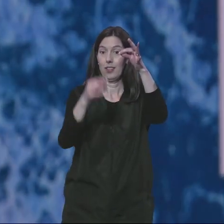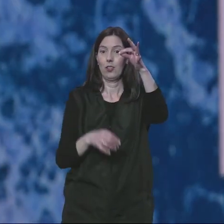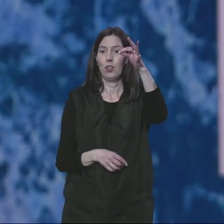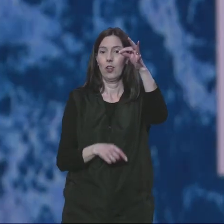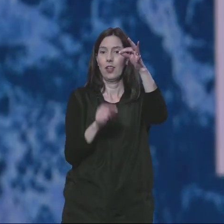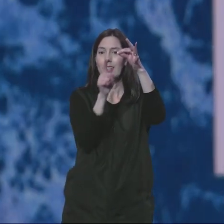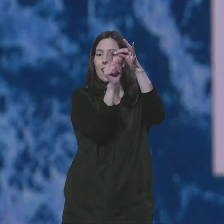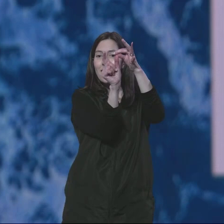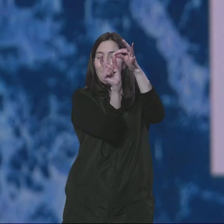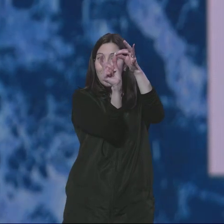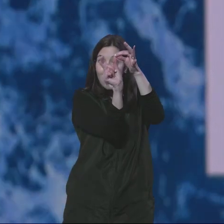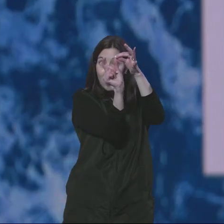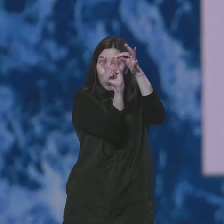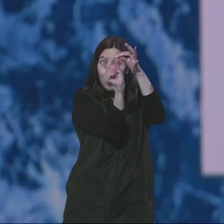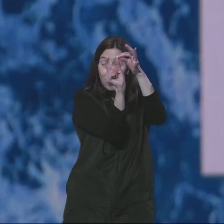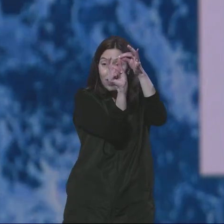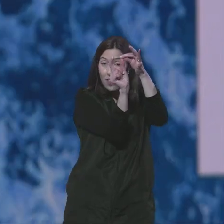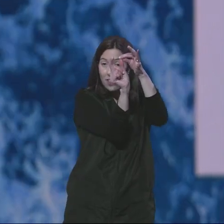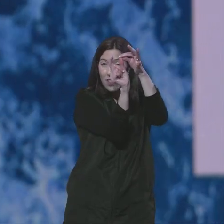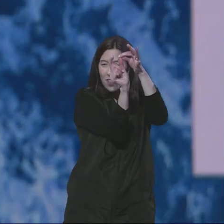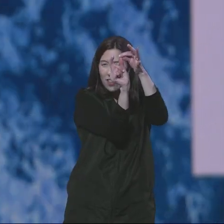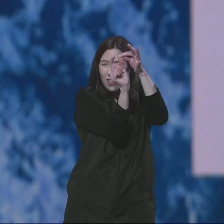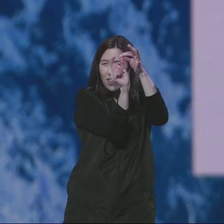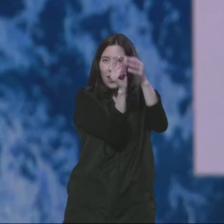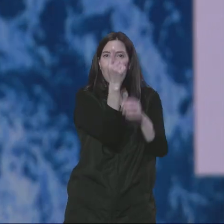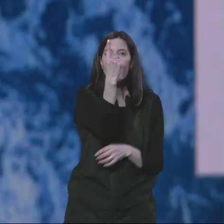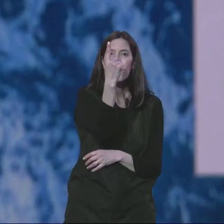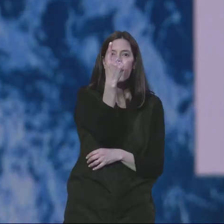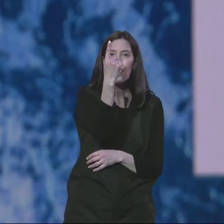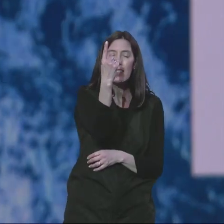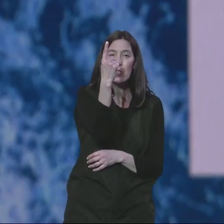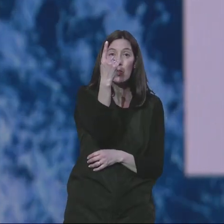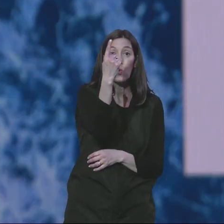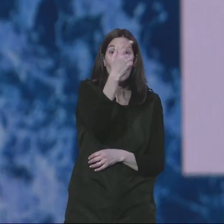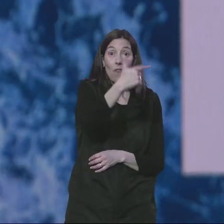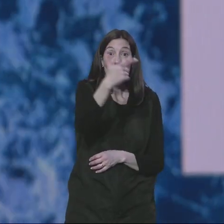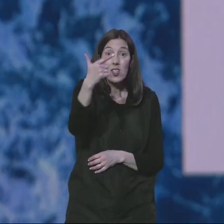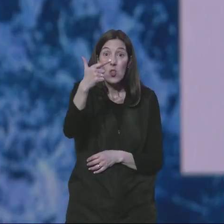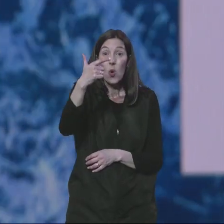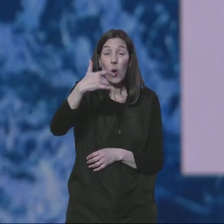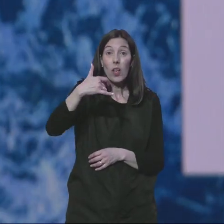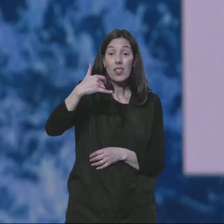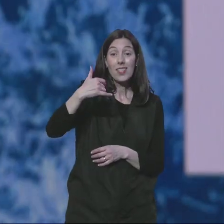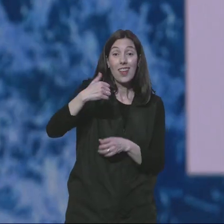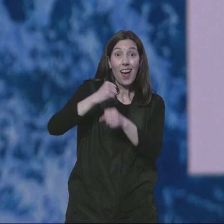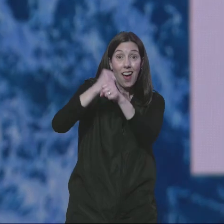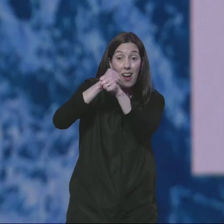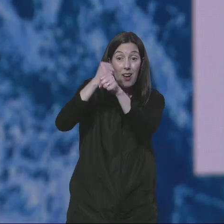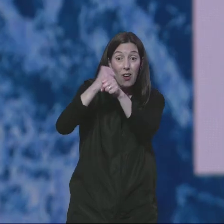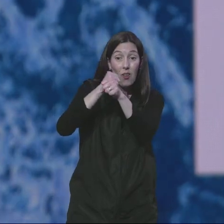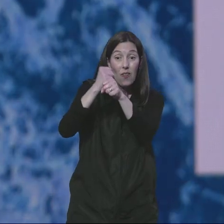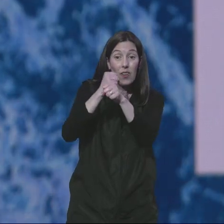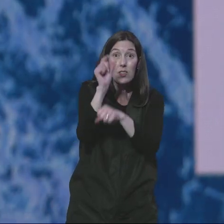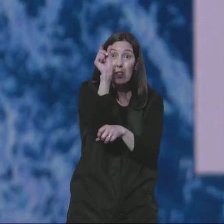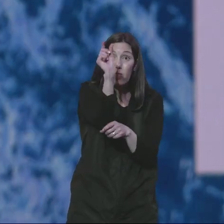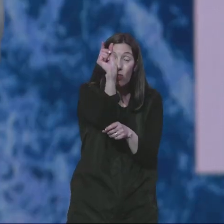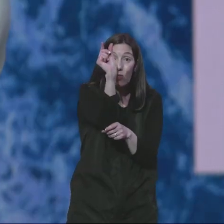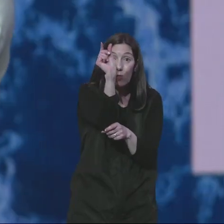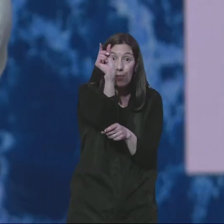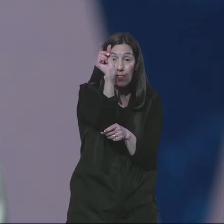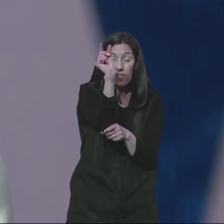isso aqui é 122 anos. Essa parte prata é 122